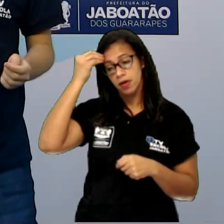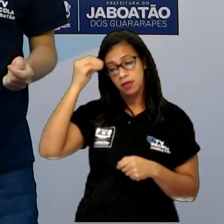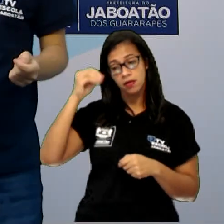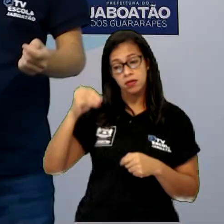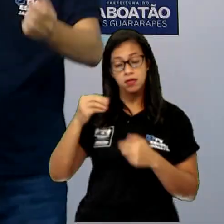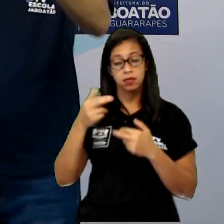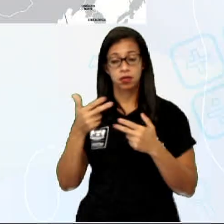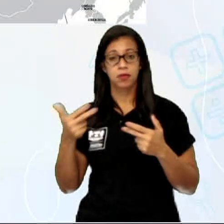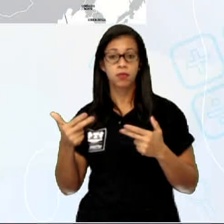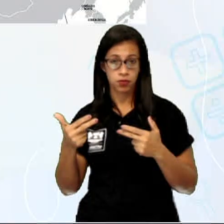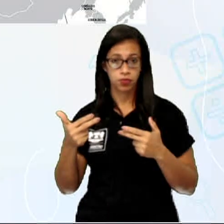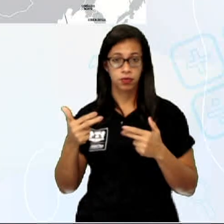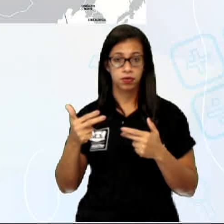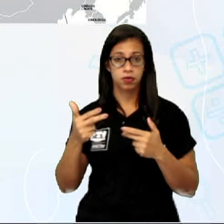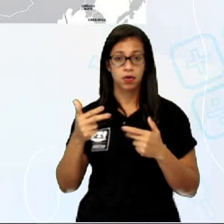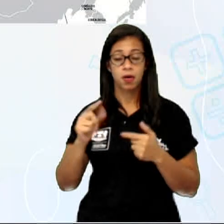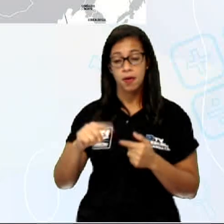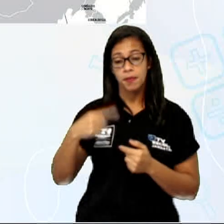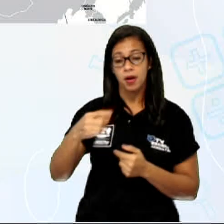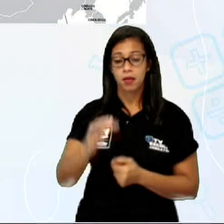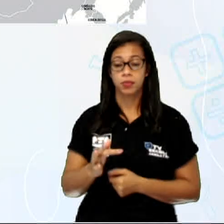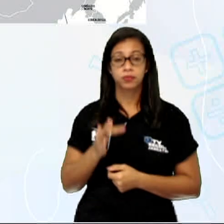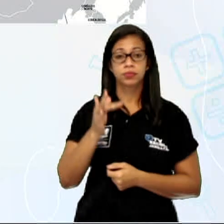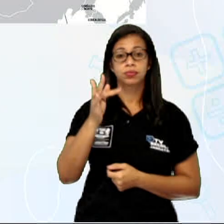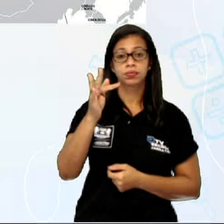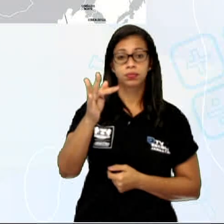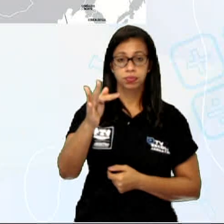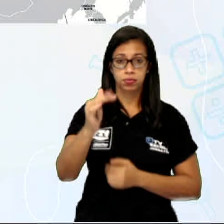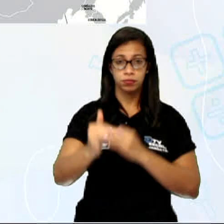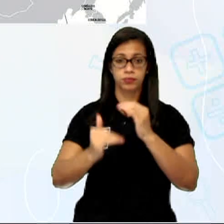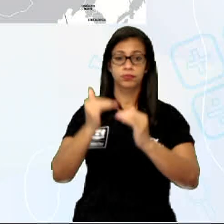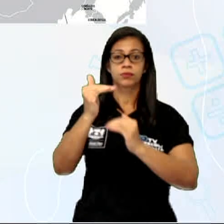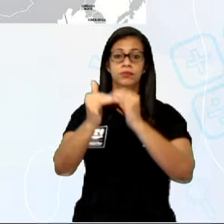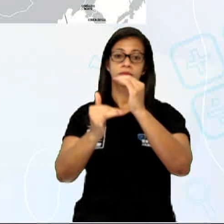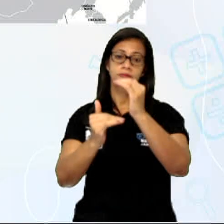ao socialismo. Vem para cá, ó. A NEP conseguiu que a